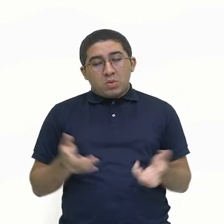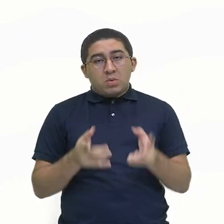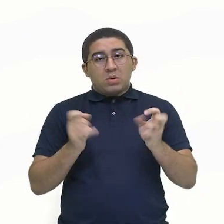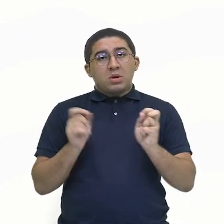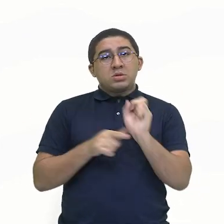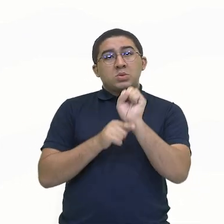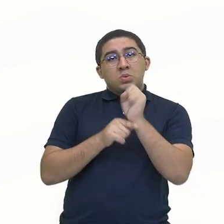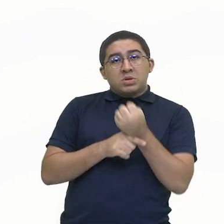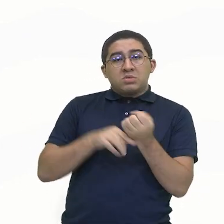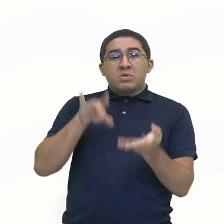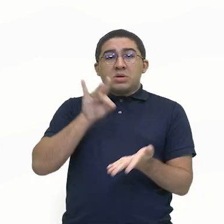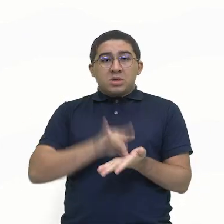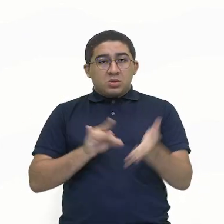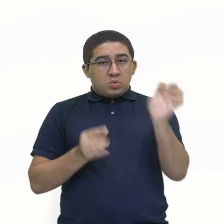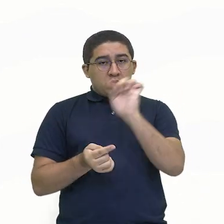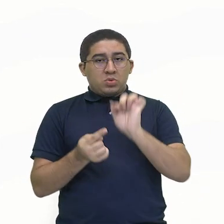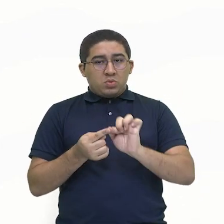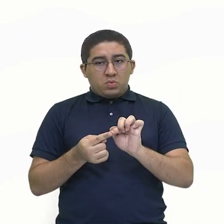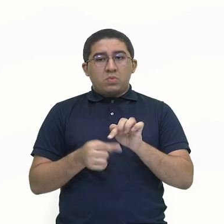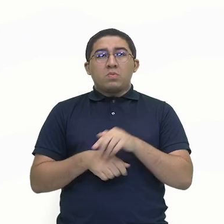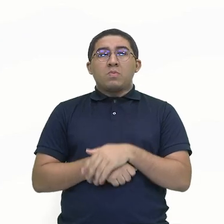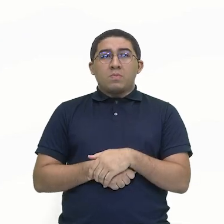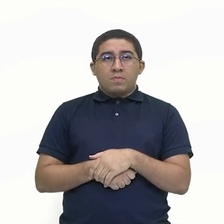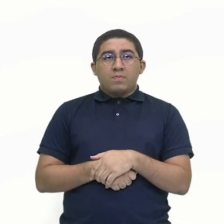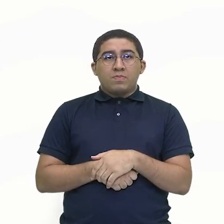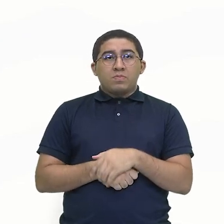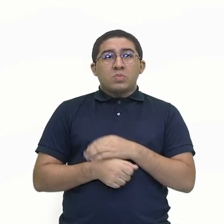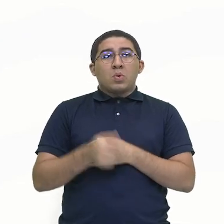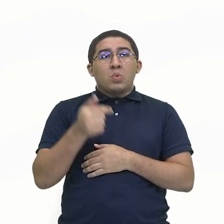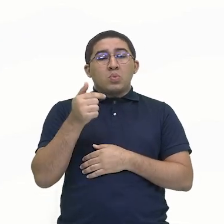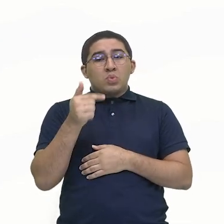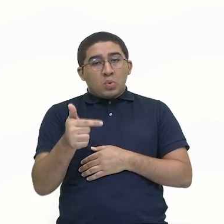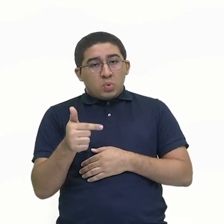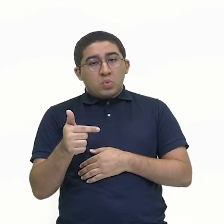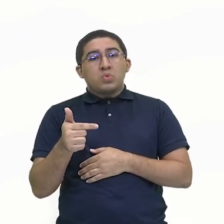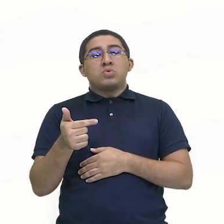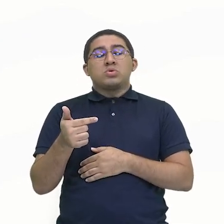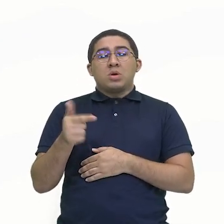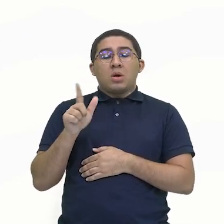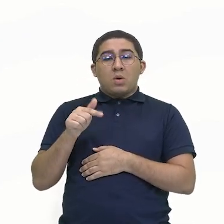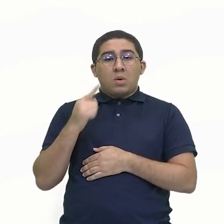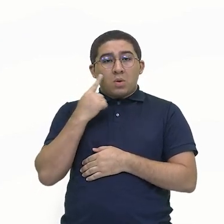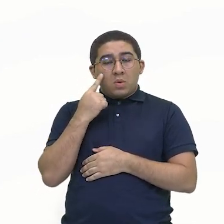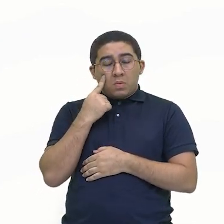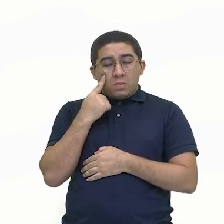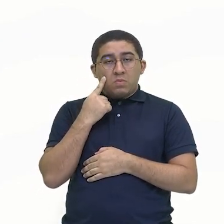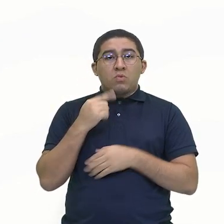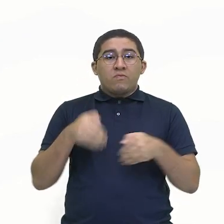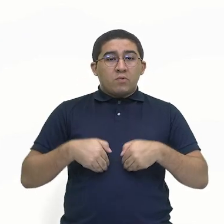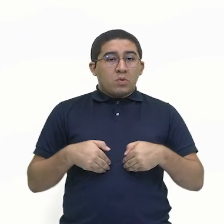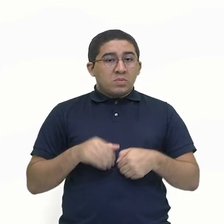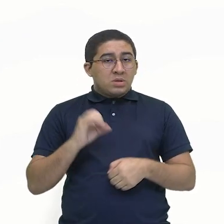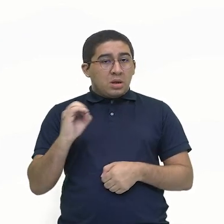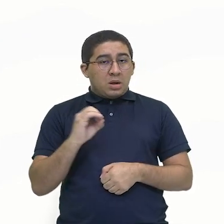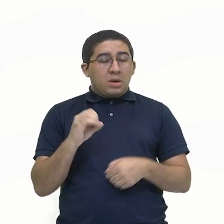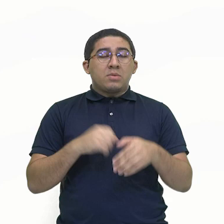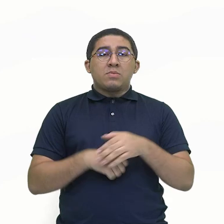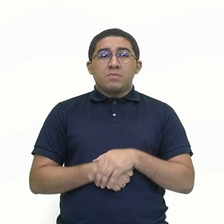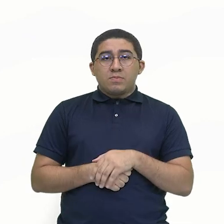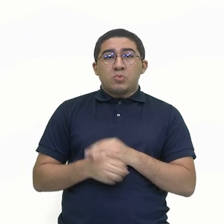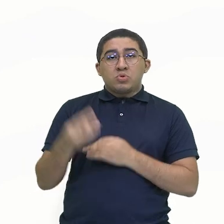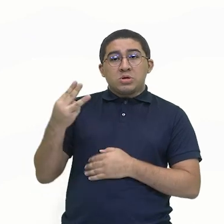para garantir esses objetivos. Então, o 2, fome zero e agricultura sustentável. O 3,